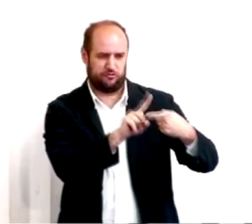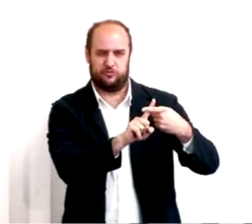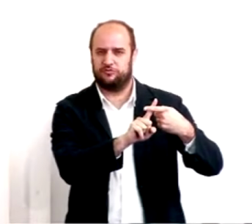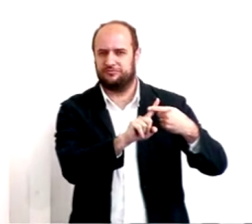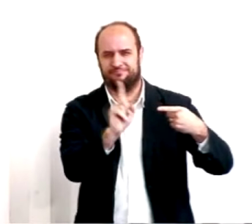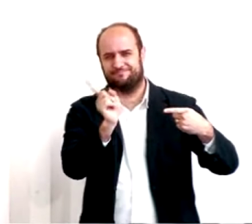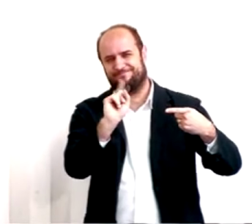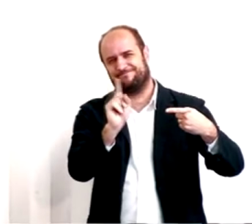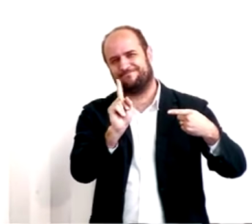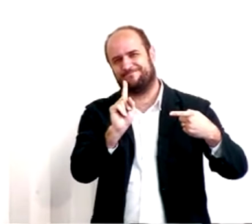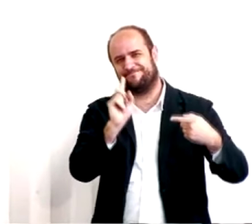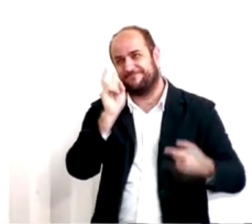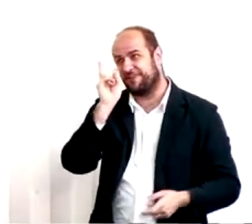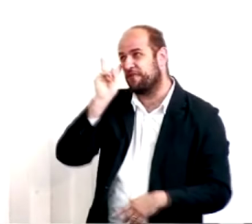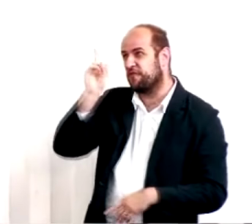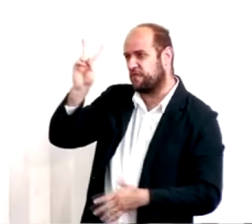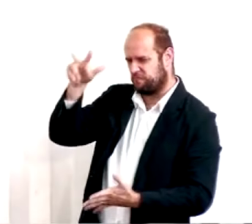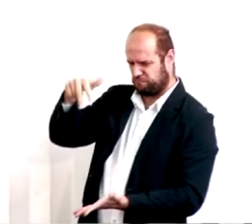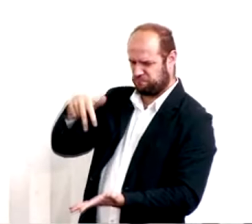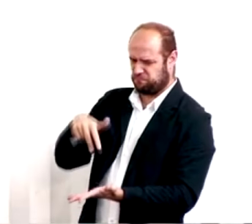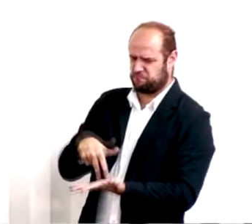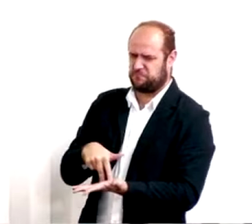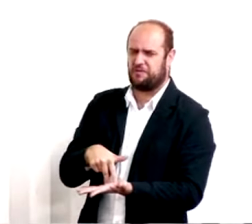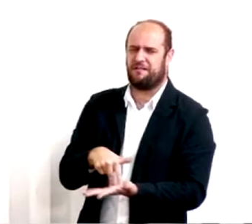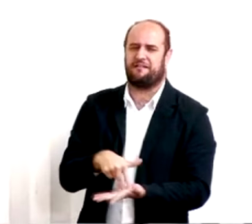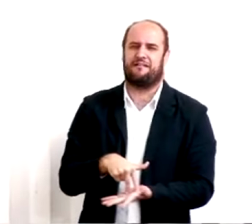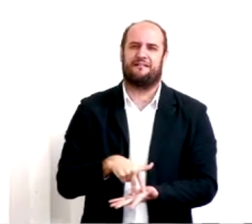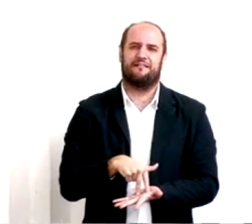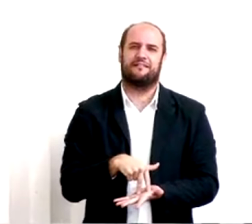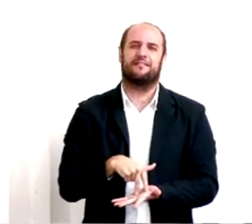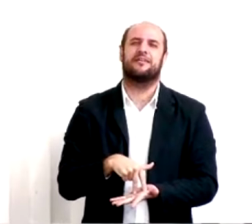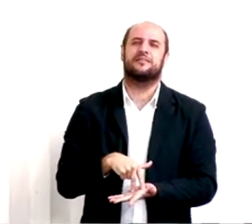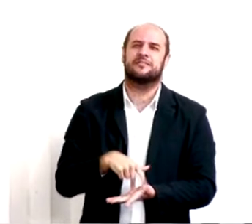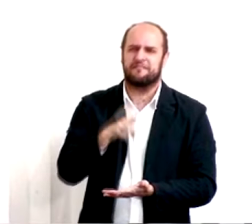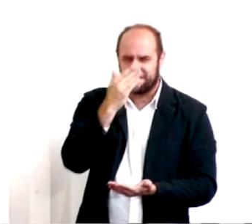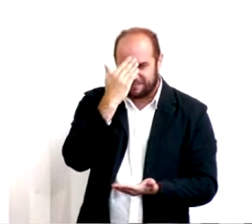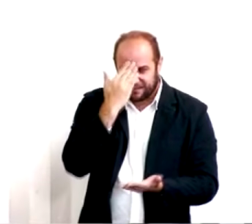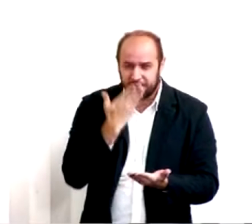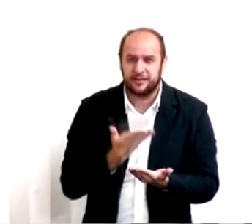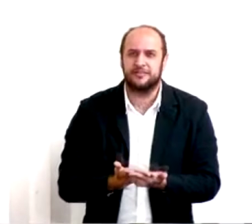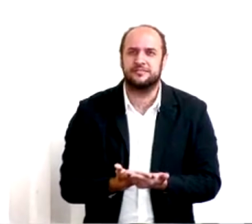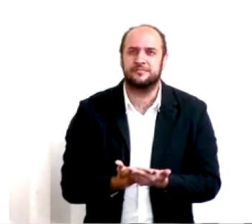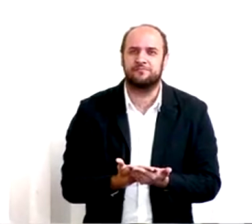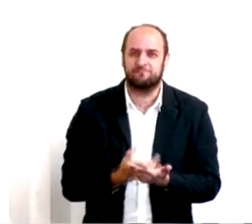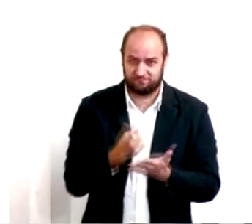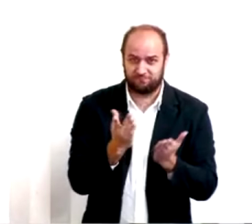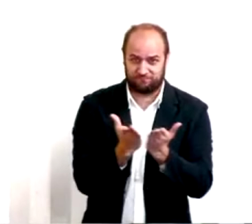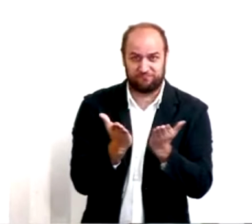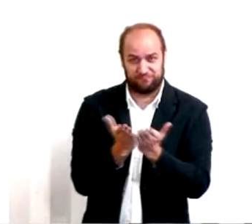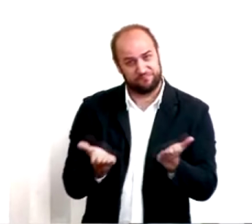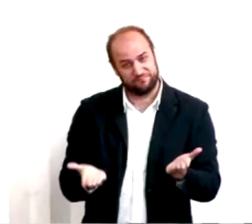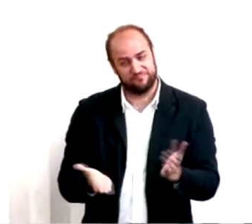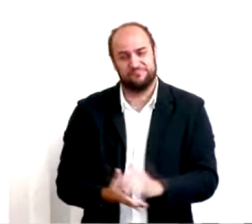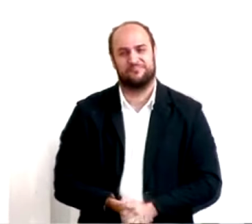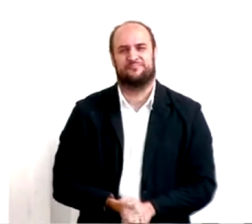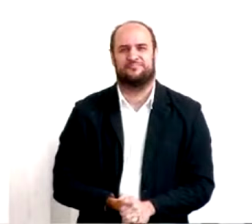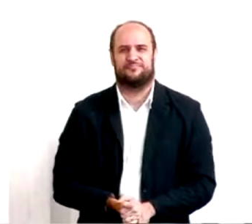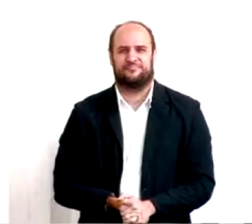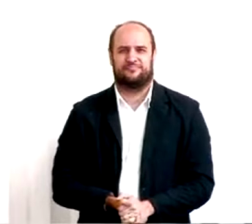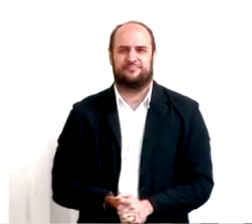a viram no seu trono e se você crê nisso você é crente